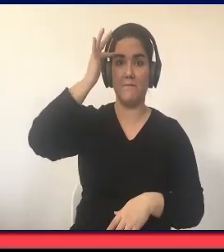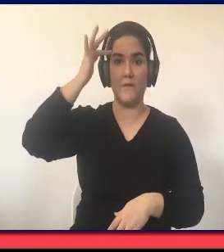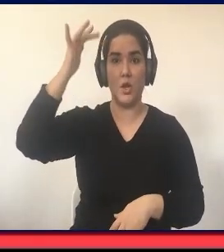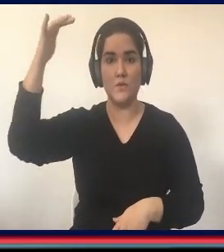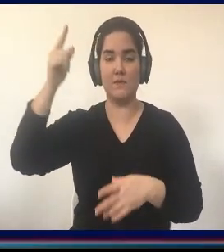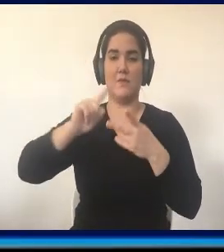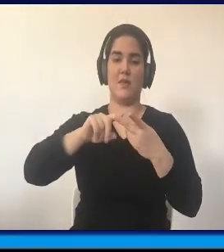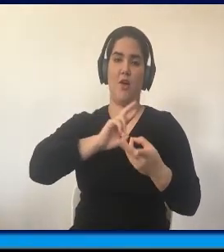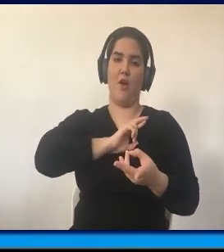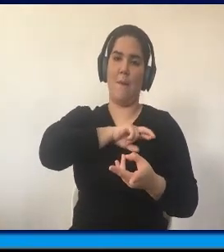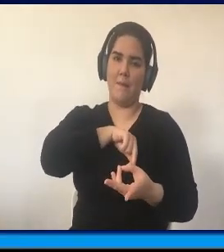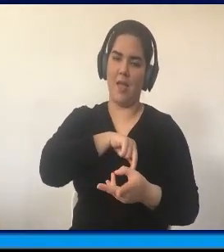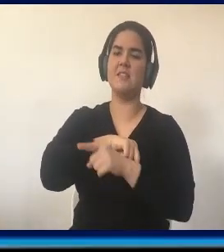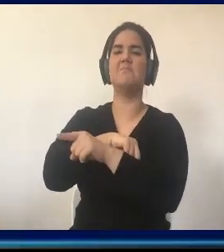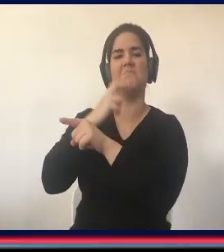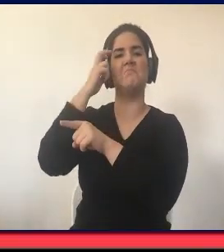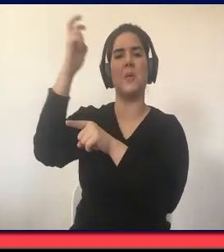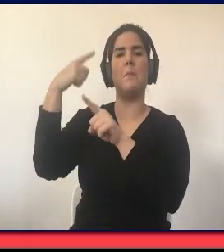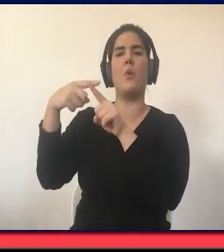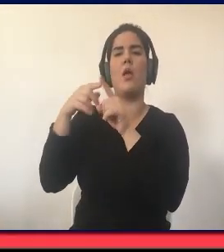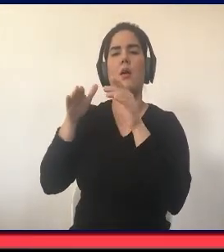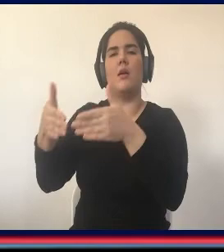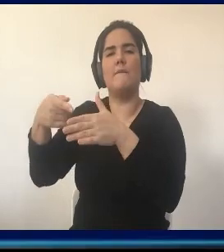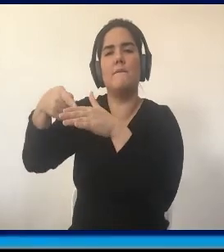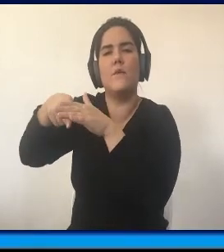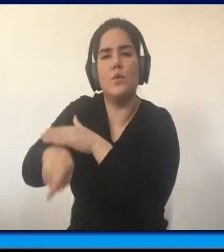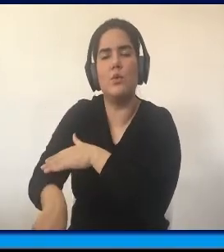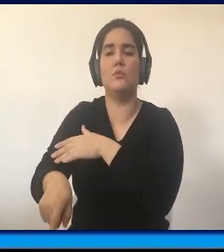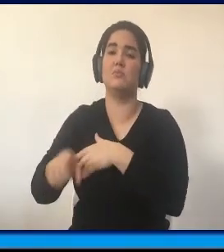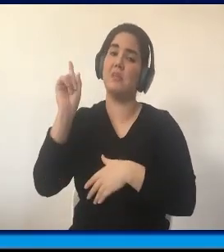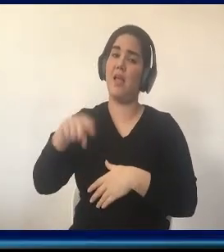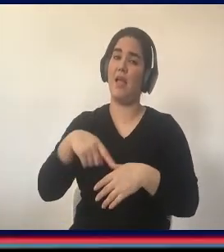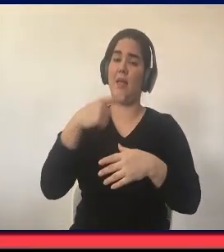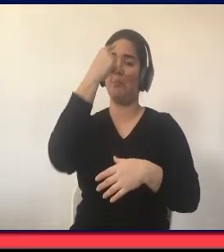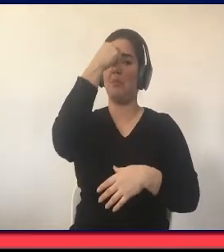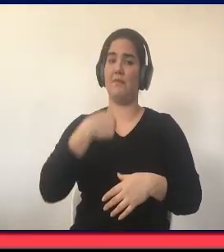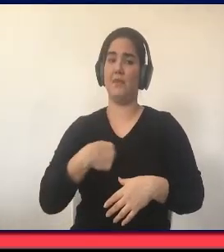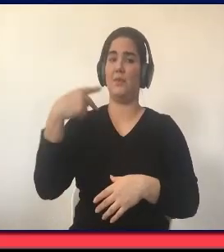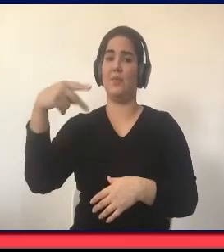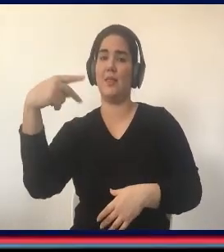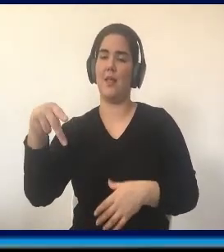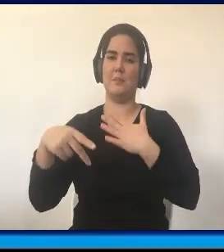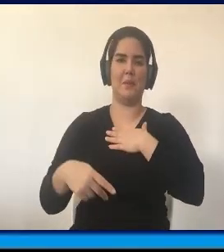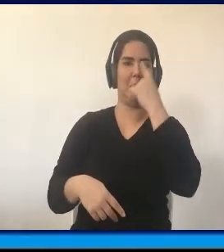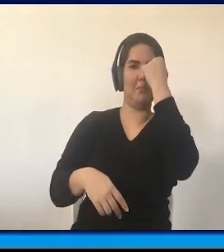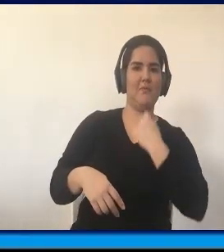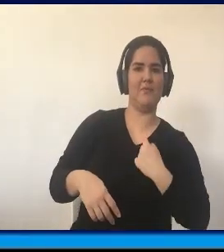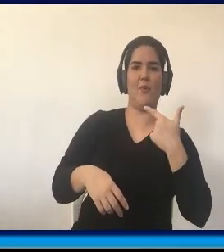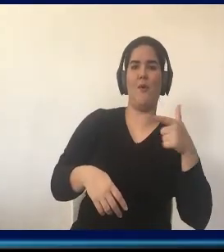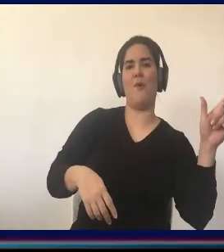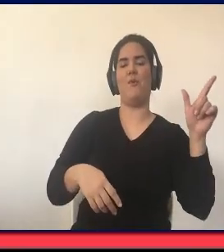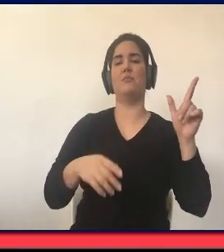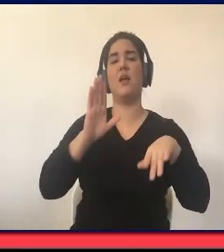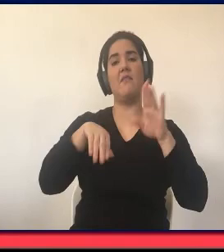pra nós. Mas é o perfil dela, não é o meu perfil. Então eu vou sempre ler coisas que me ajudam. Então eu penso, cara, isso aqui é legal, vou usar isso aqui na